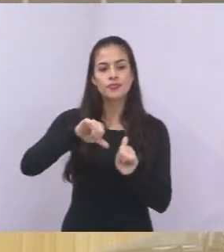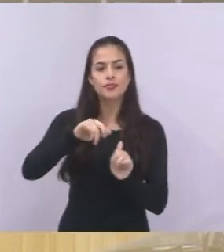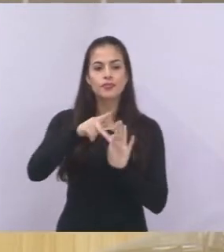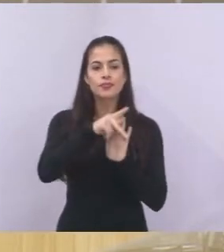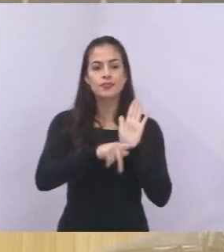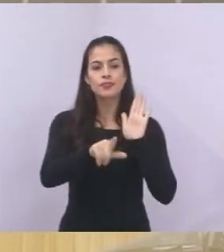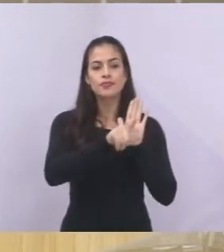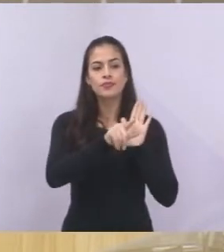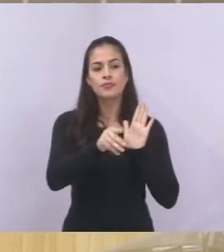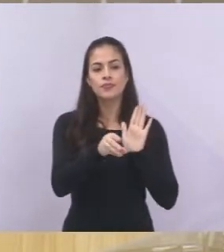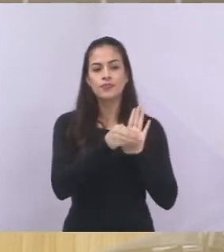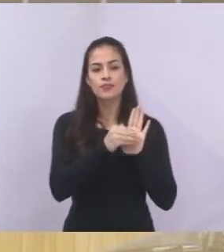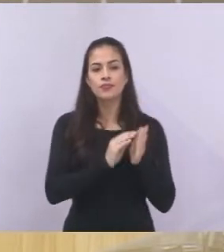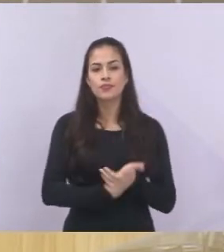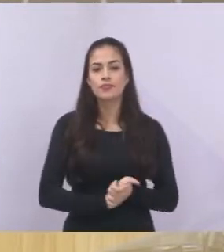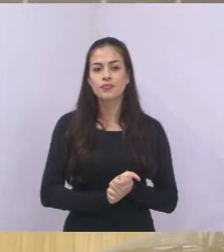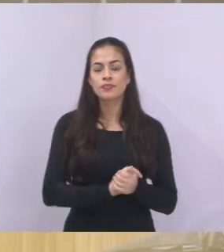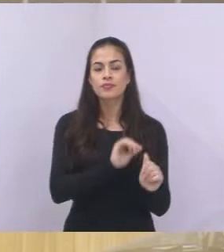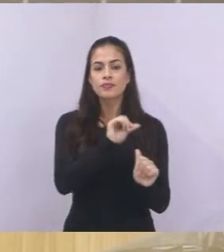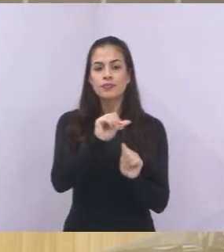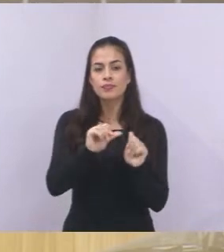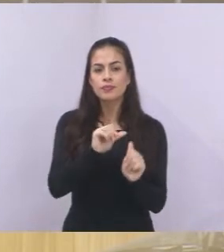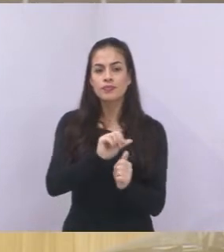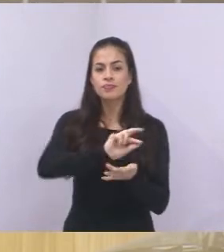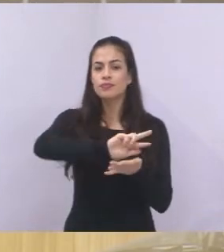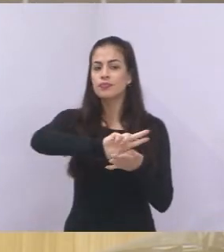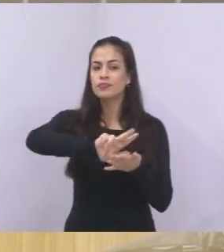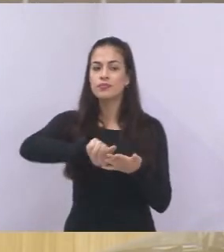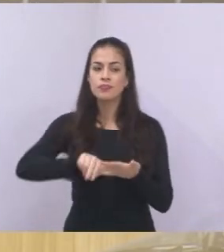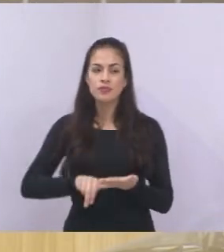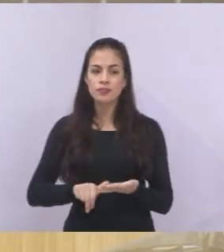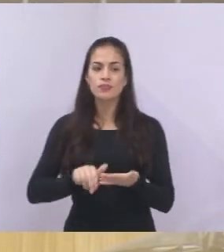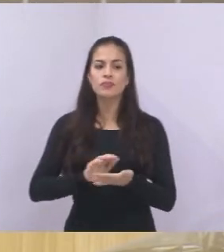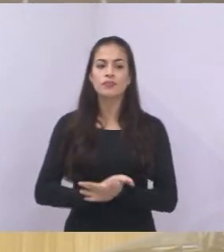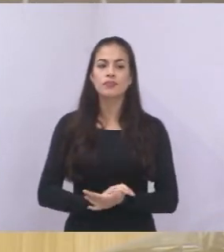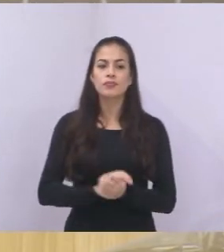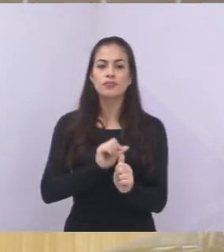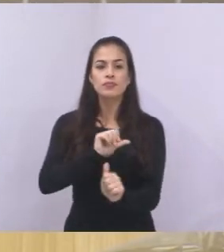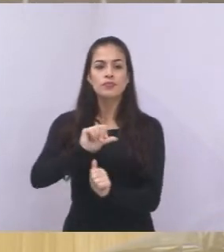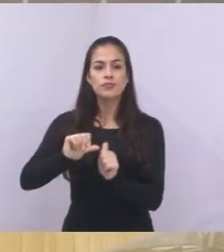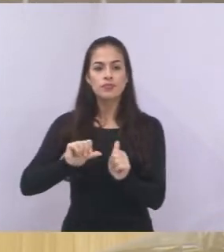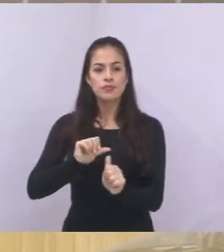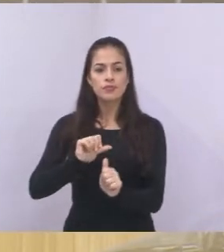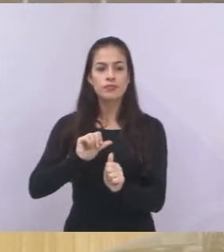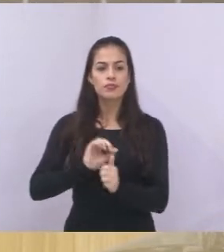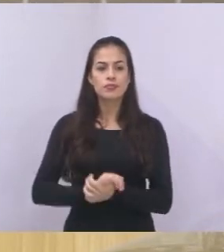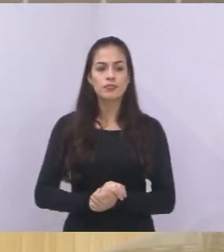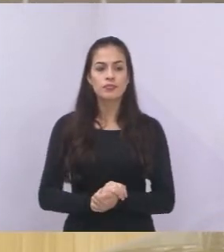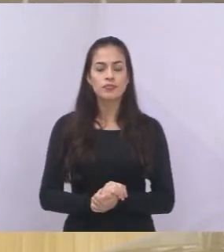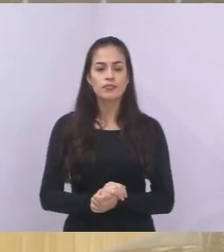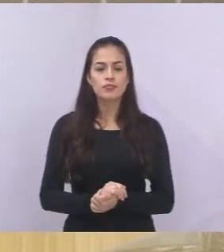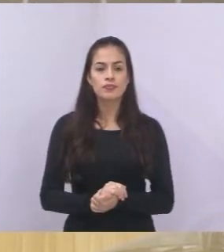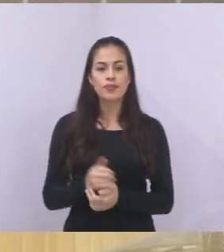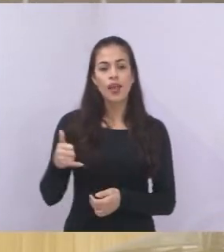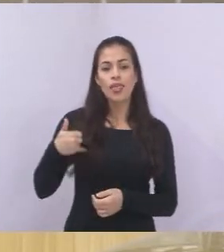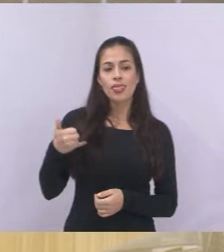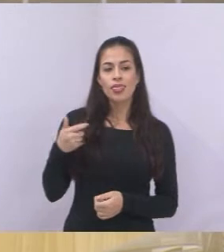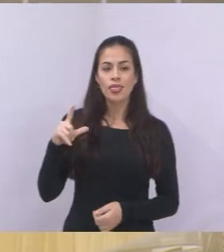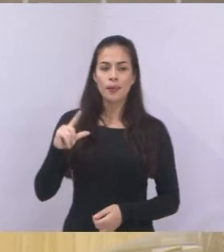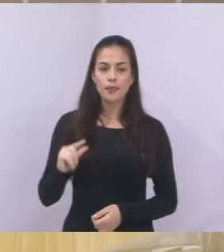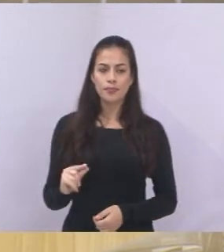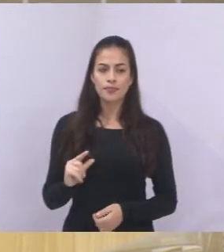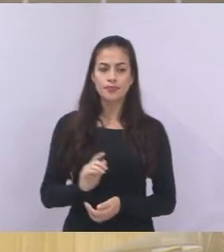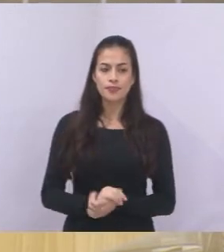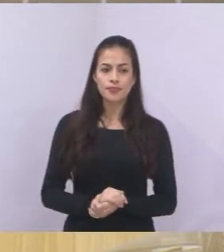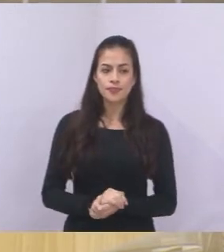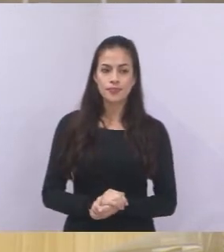lei complementar, para alterar, entre outras questões, modificações contemplando uma idade mínima menor que a de